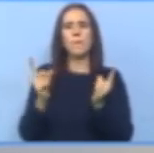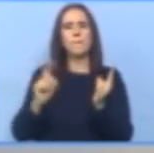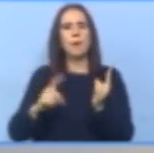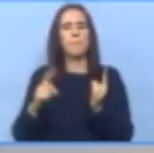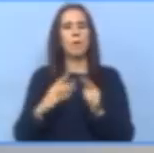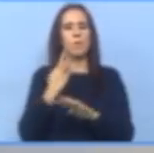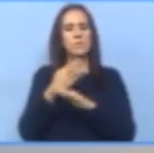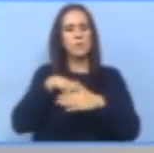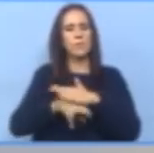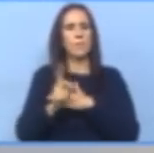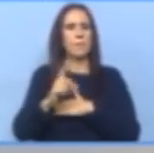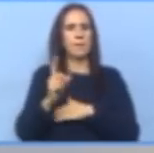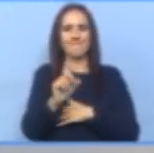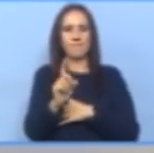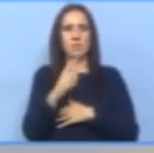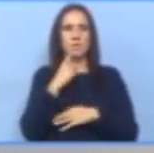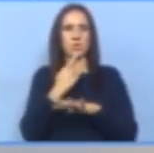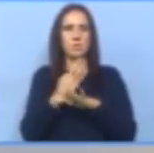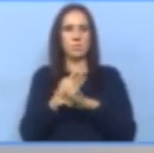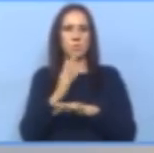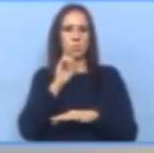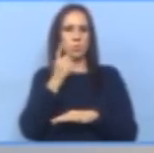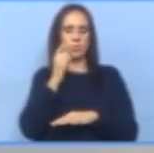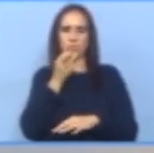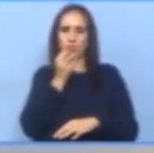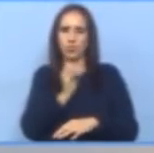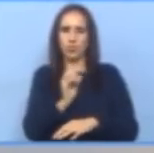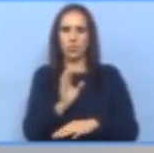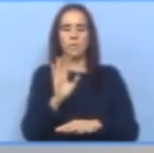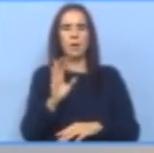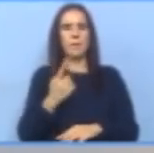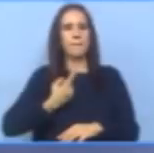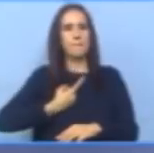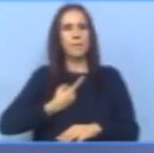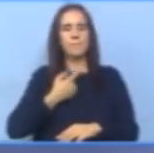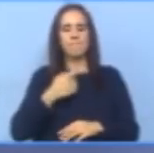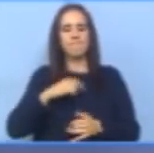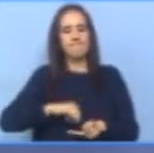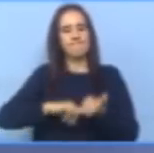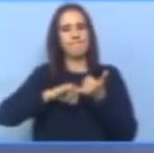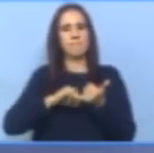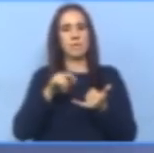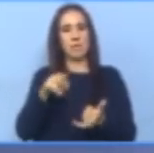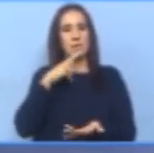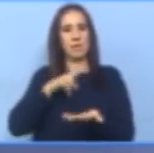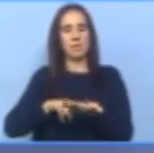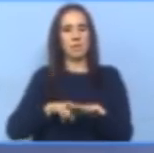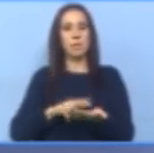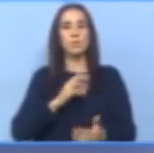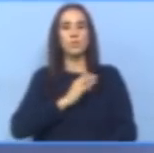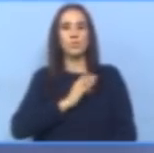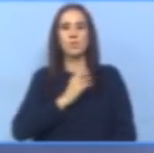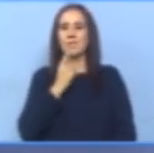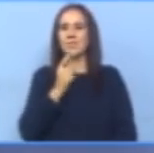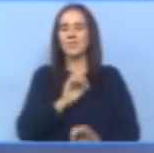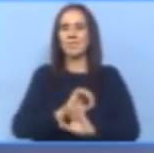às celebrações, e com isto não estamos a dizer que as celebrações não são importantes, mas elas têm que ser expressão desta realidade. O que o Senhor diz com